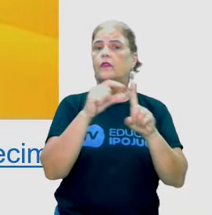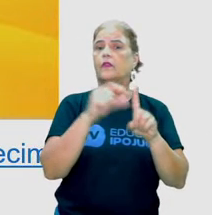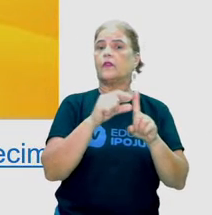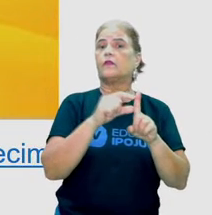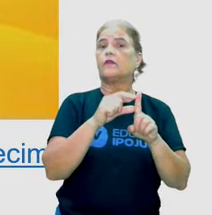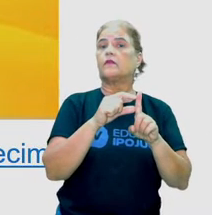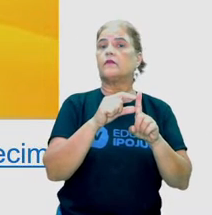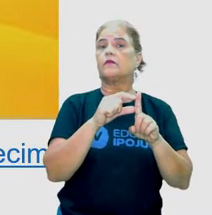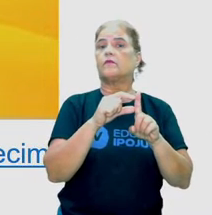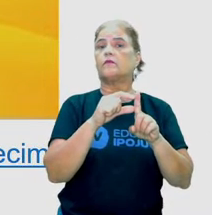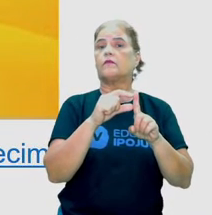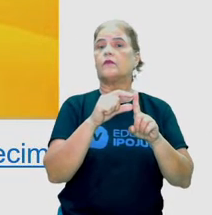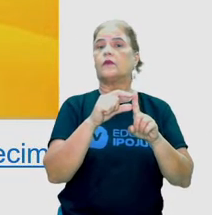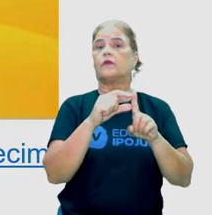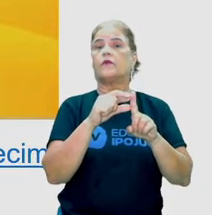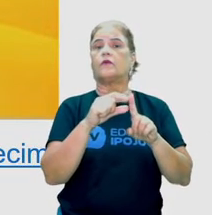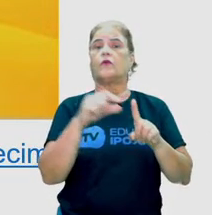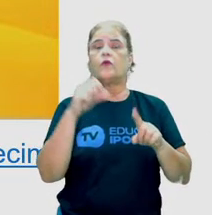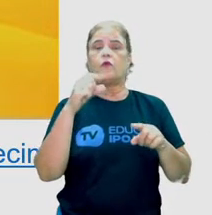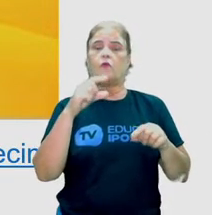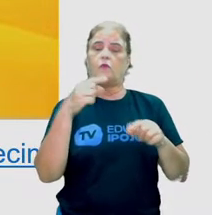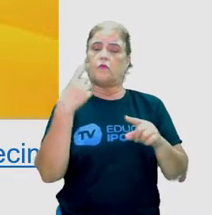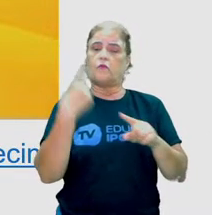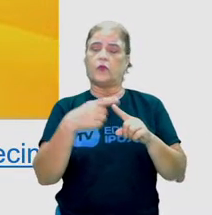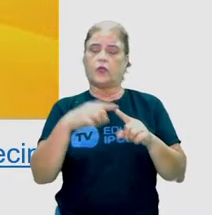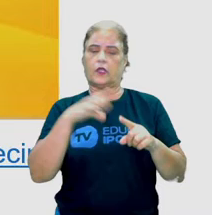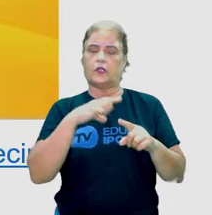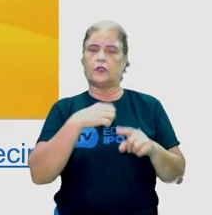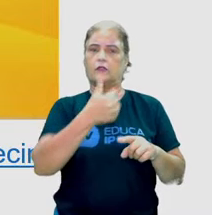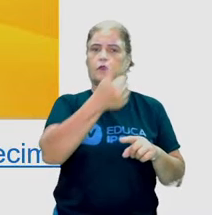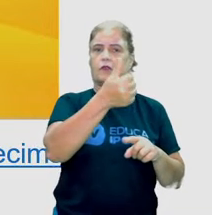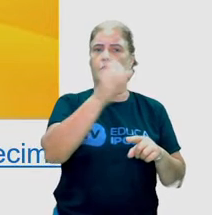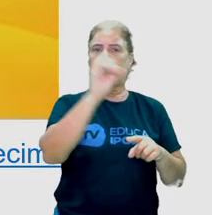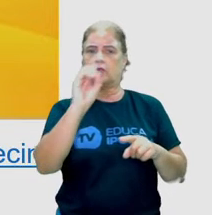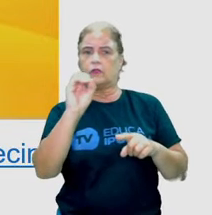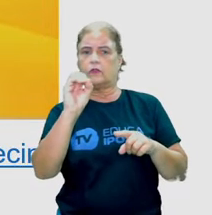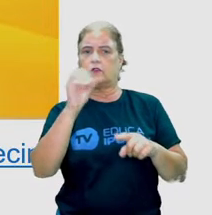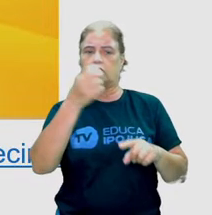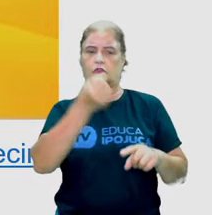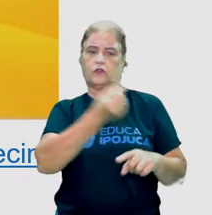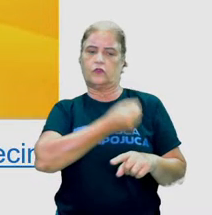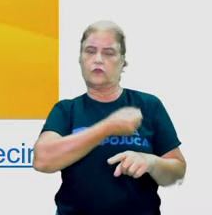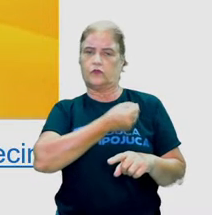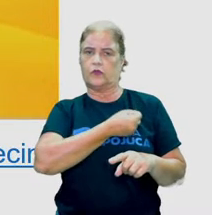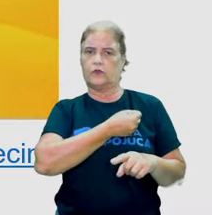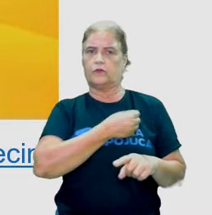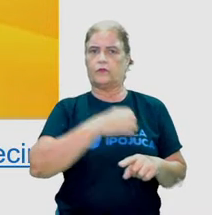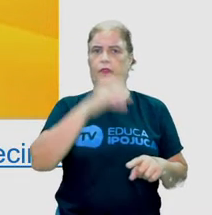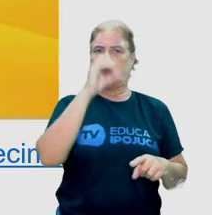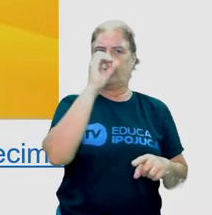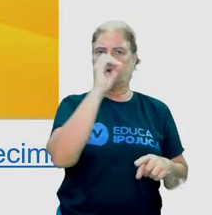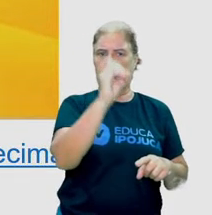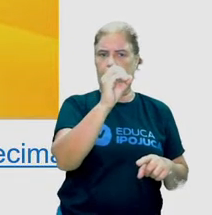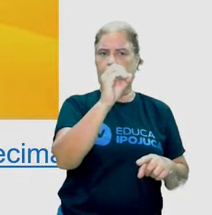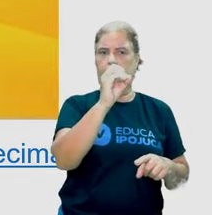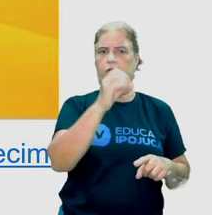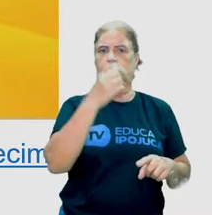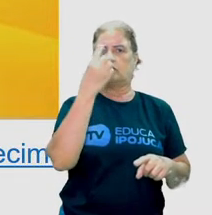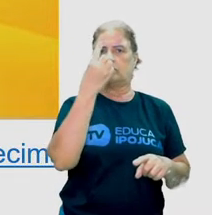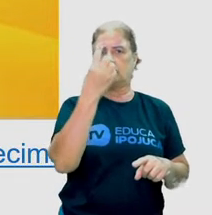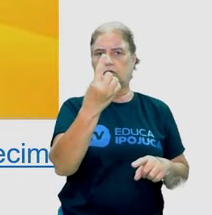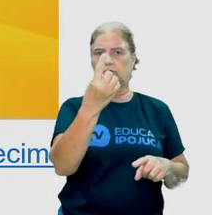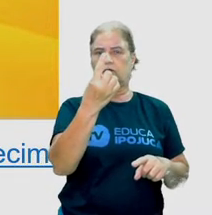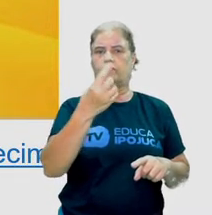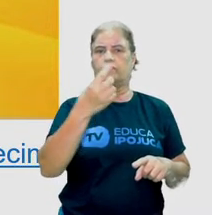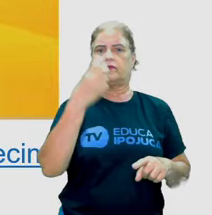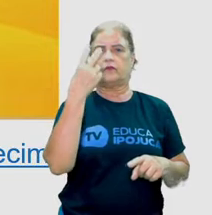é composto por 10 algarismos, que são o 0, o 1,